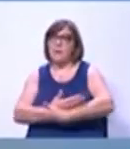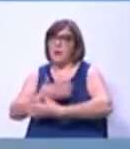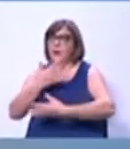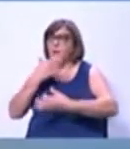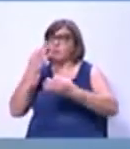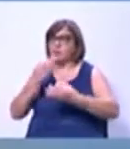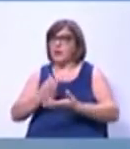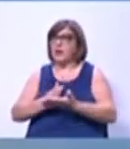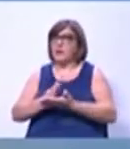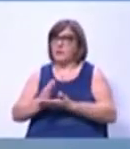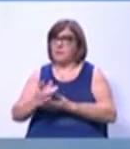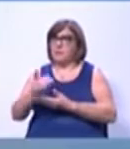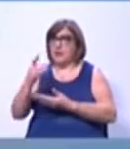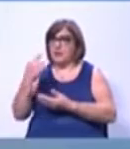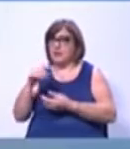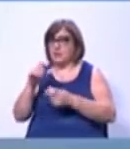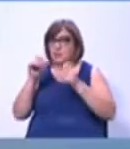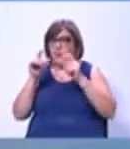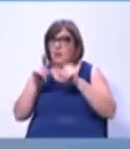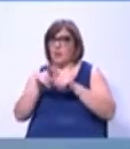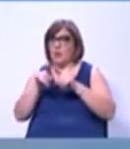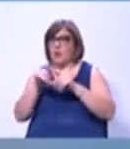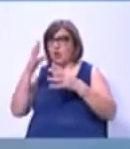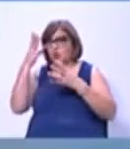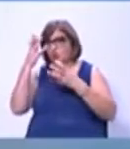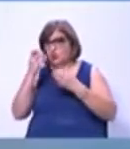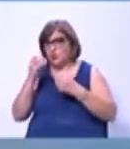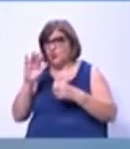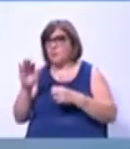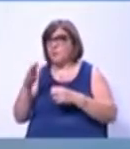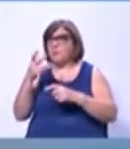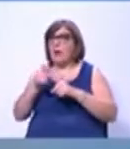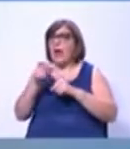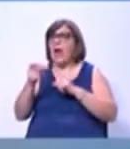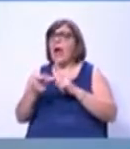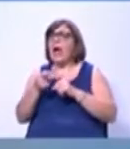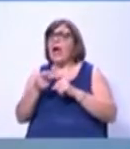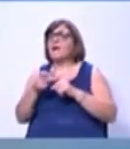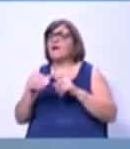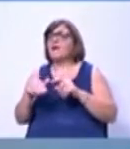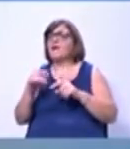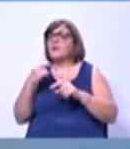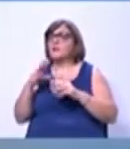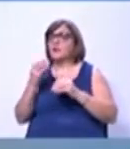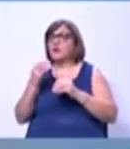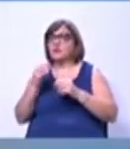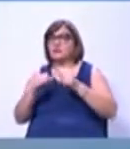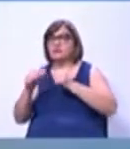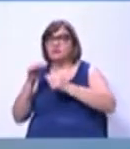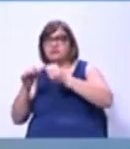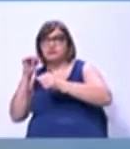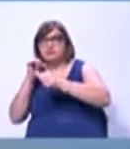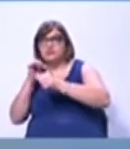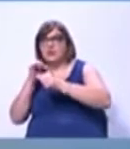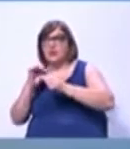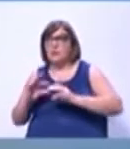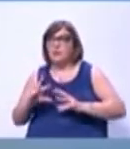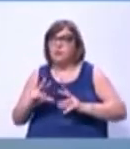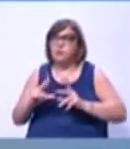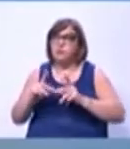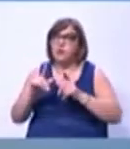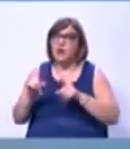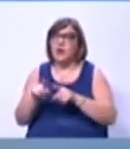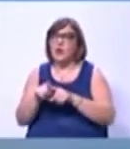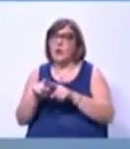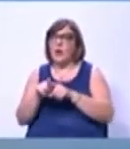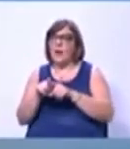estão a passar por estes despertares, até porque no sono, por exemplo, no primeiro ano, nós temos várias regressões, entre aspas, progressões no sono, ou